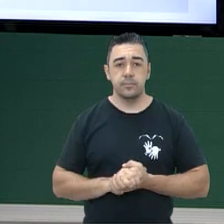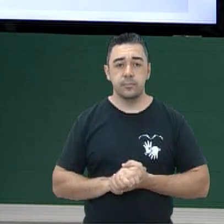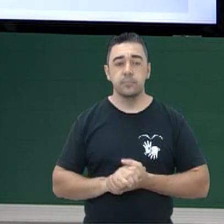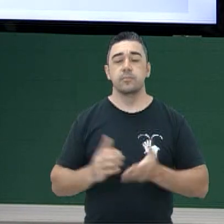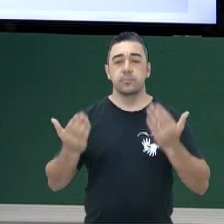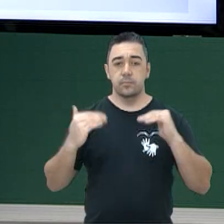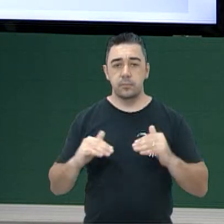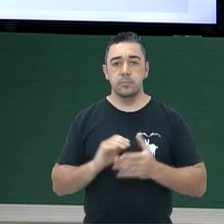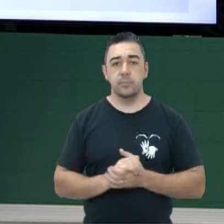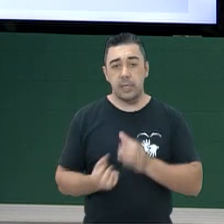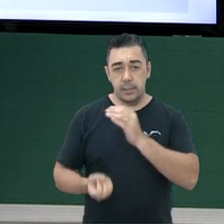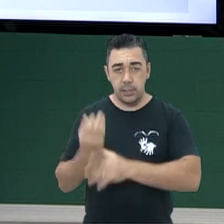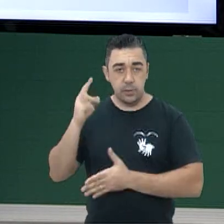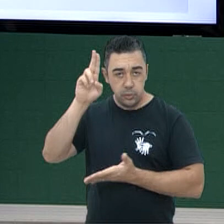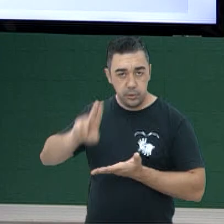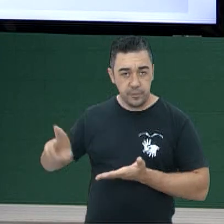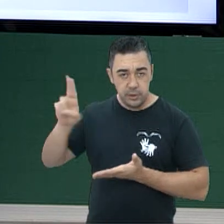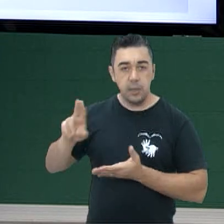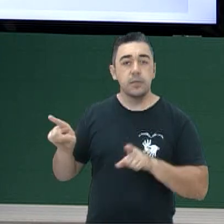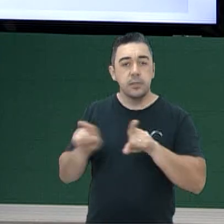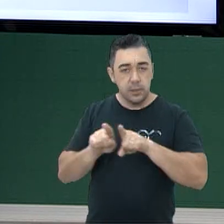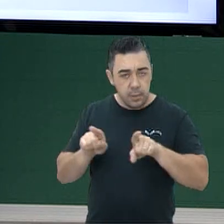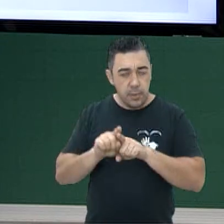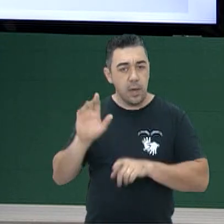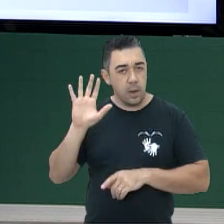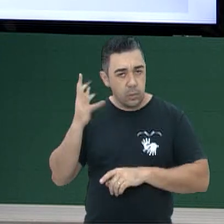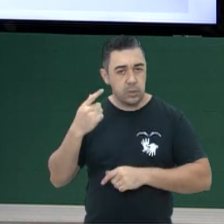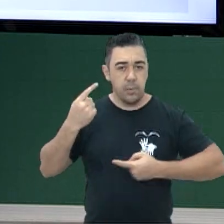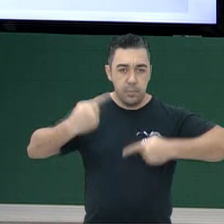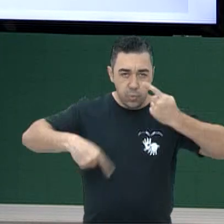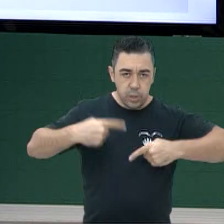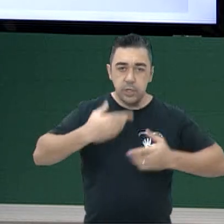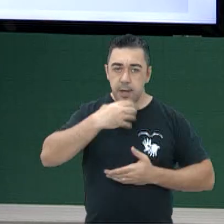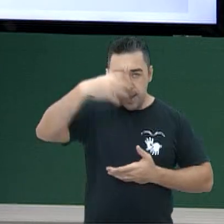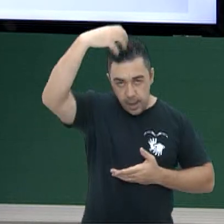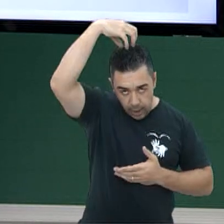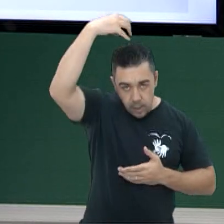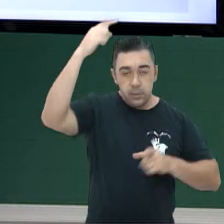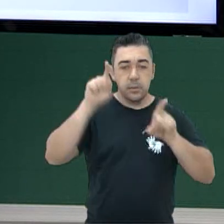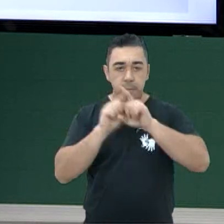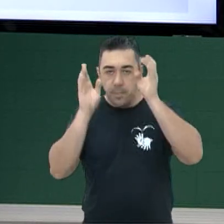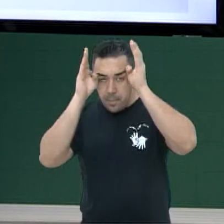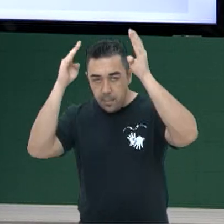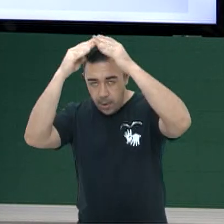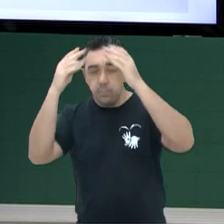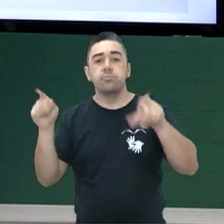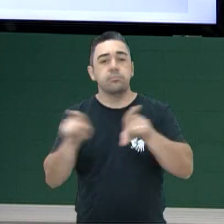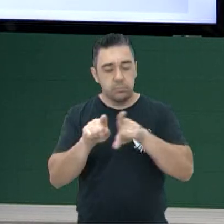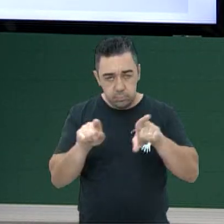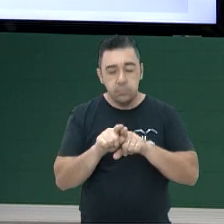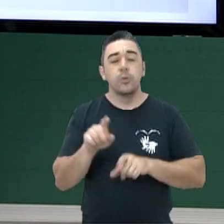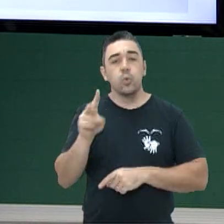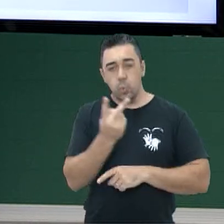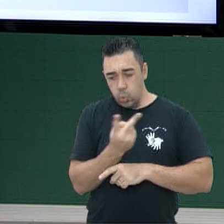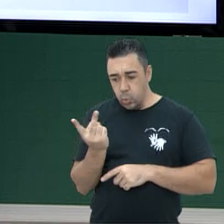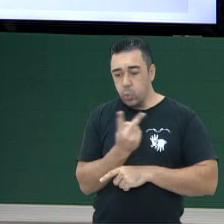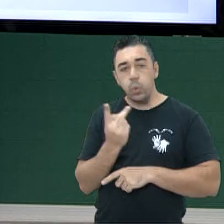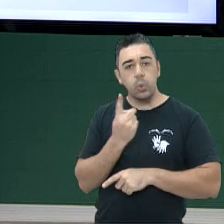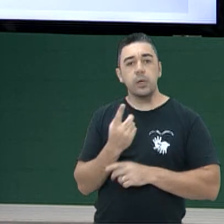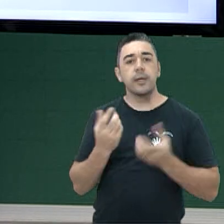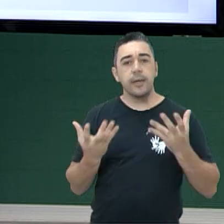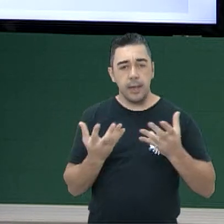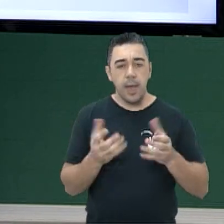Daí aqui, a criação das universidades ocorreu também por uma ação política de reis e papas? Sim. Ambos tinham interesse, né, em tornar